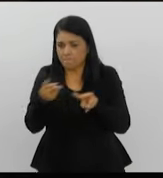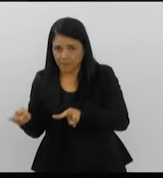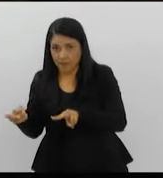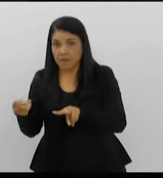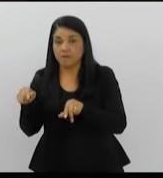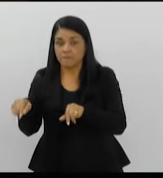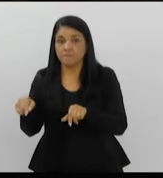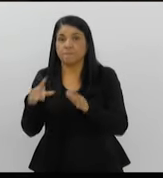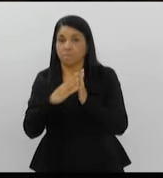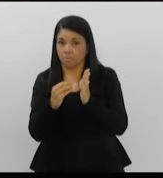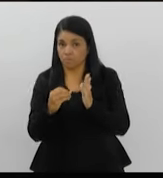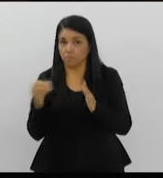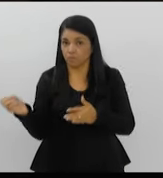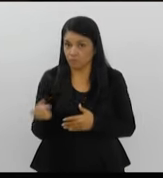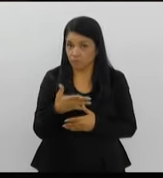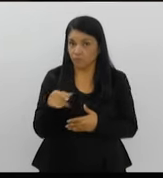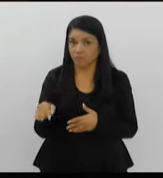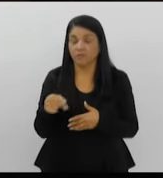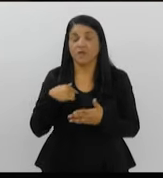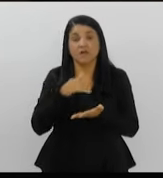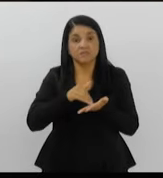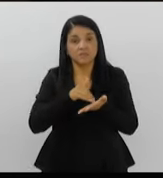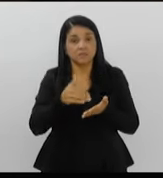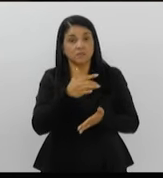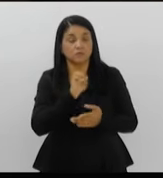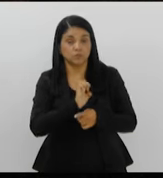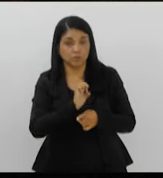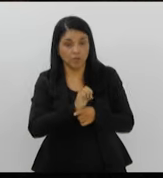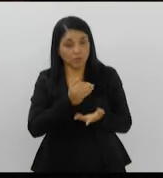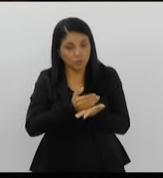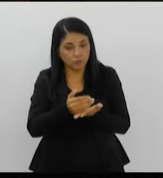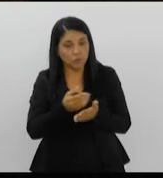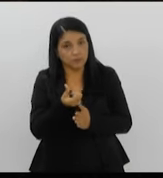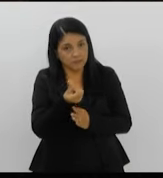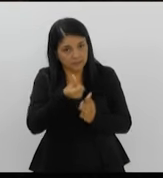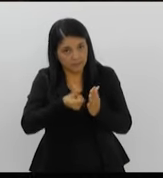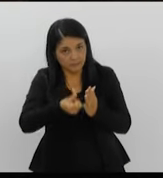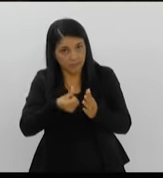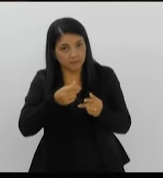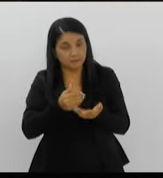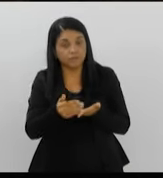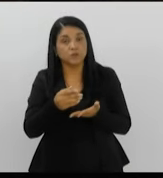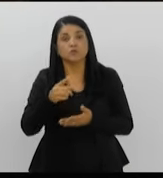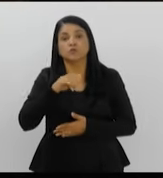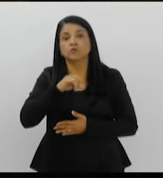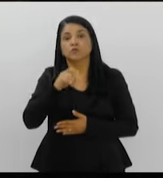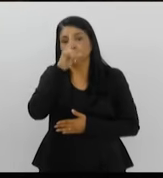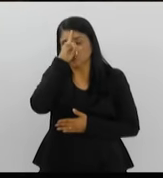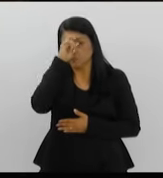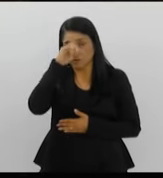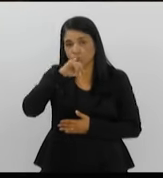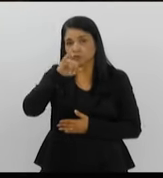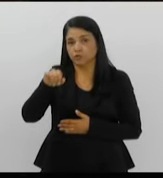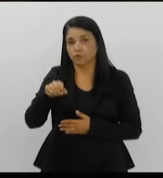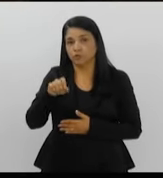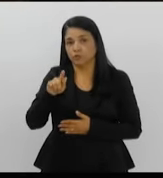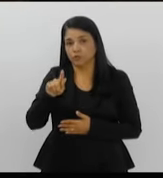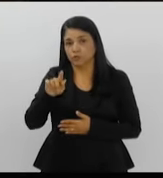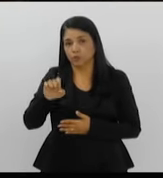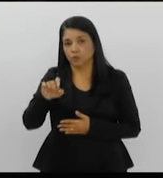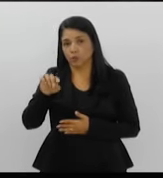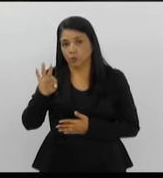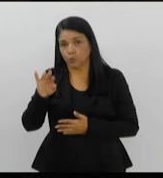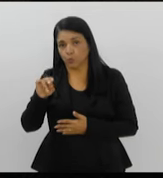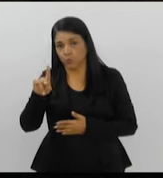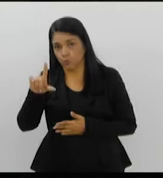de Estado começou a fazer nesse primeiro semestre em duas grandes unidades do Estado, o Hospital Getúlio Vargas e o Hospital Dona Lindu, que estão